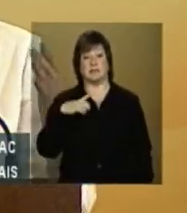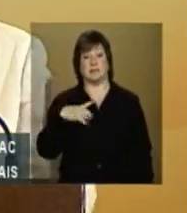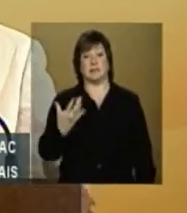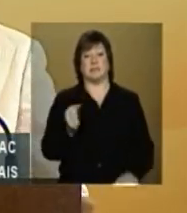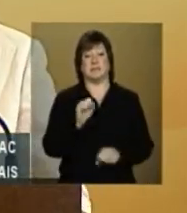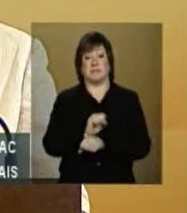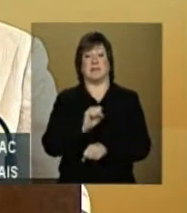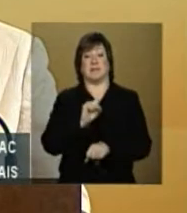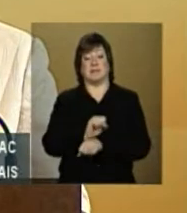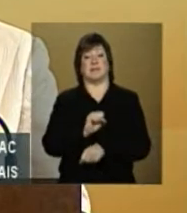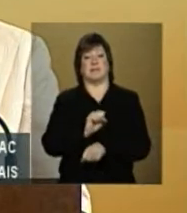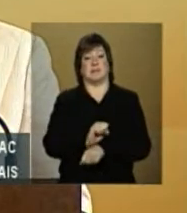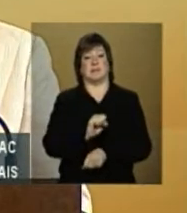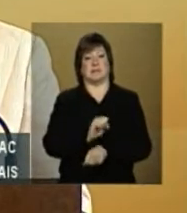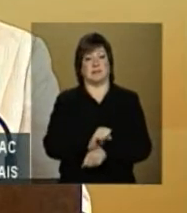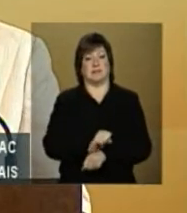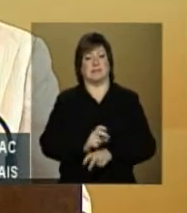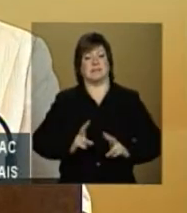esperado